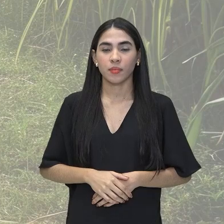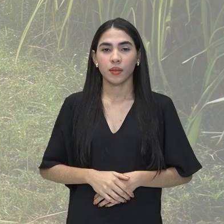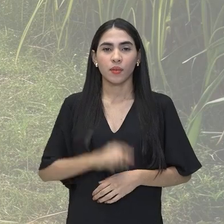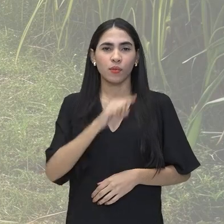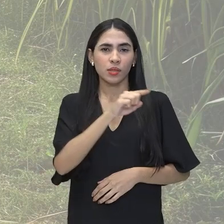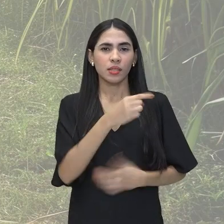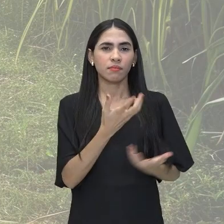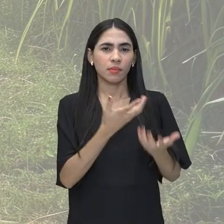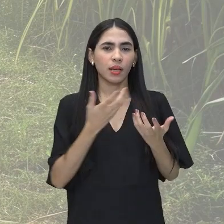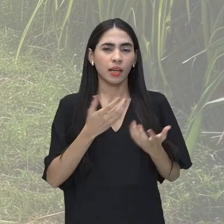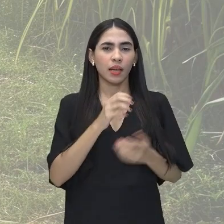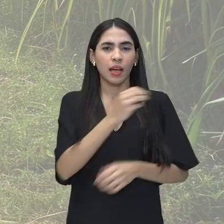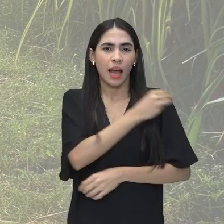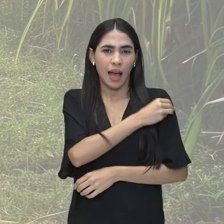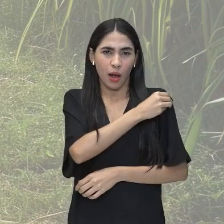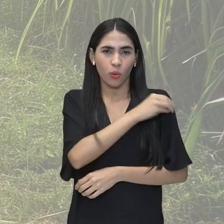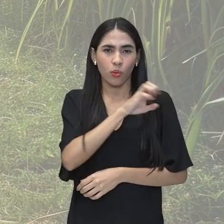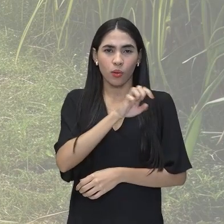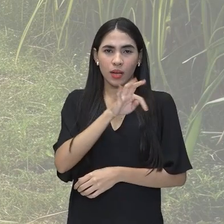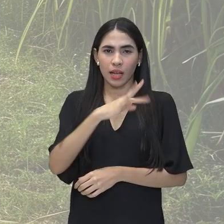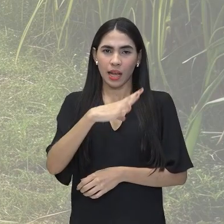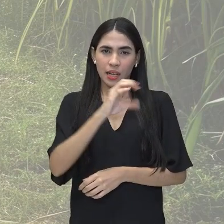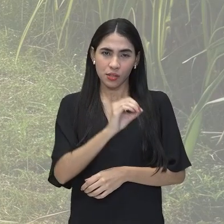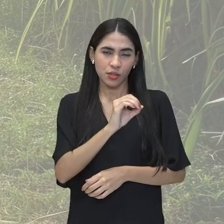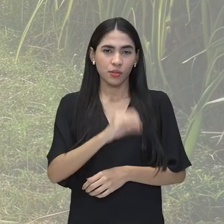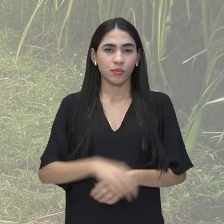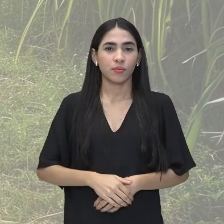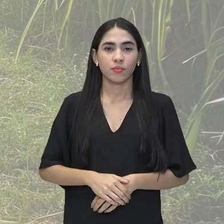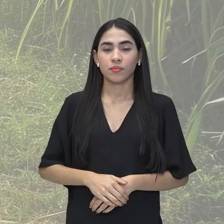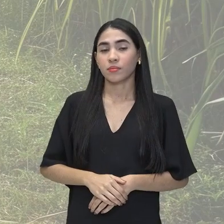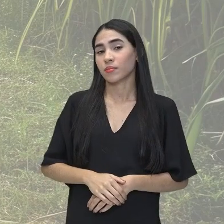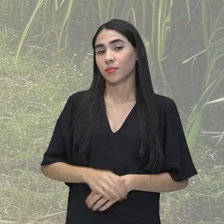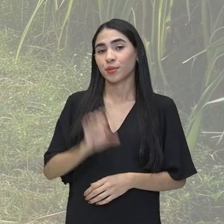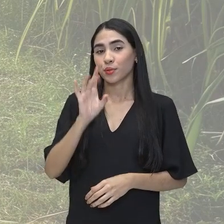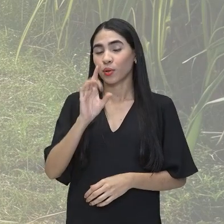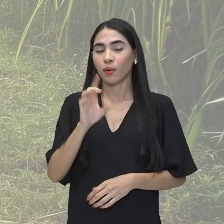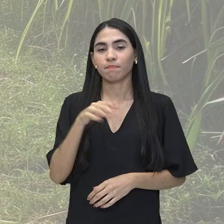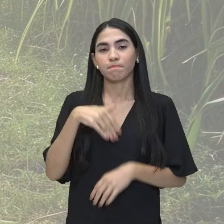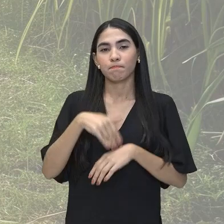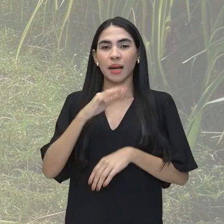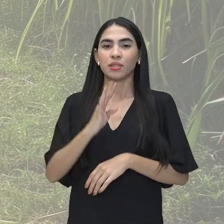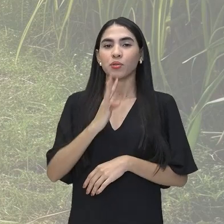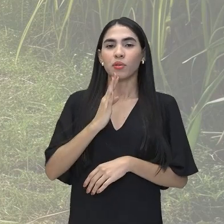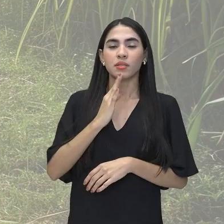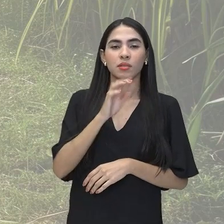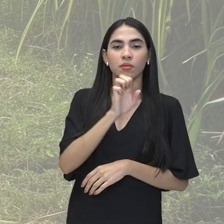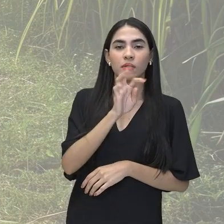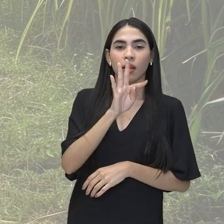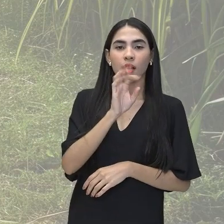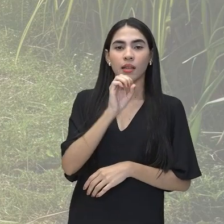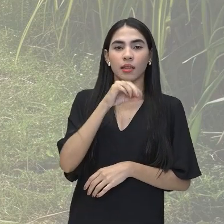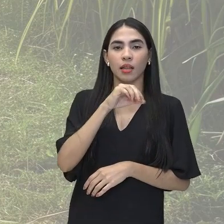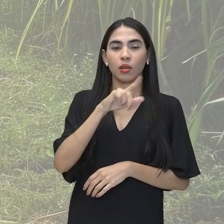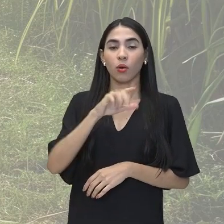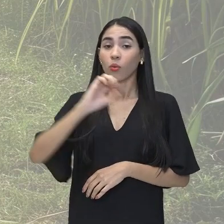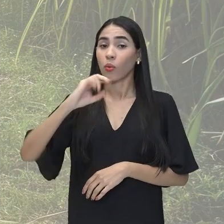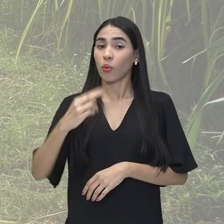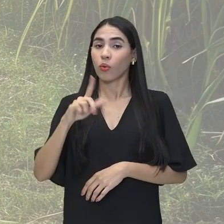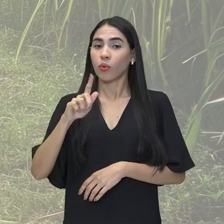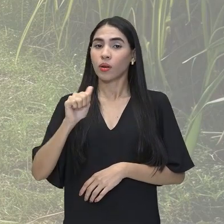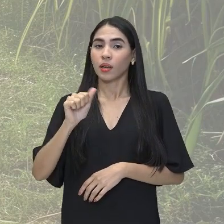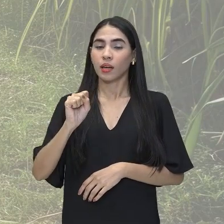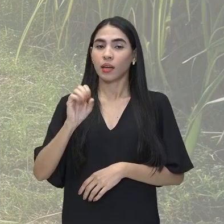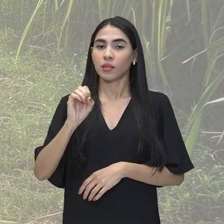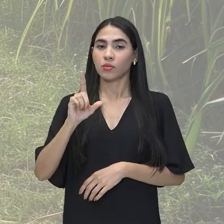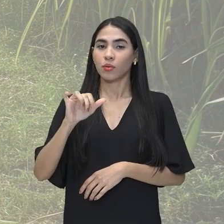vai querer álcool etílico? Não, sempre perguntou, é etanol ou gasolina? O álcool ou gasolina? É a nomenclatura oficial, né? Então ele é muito